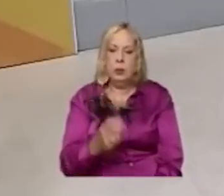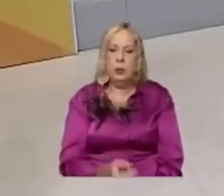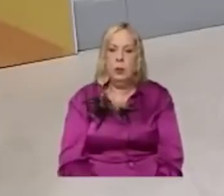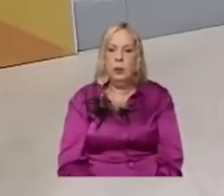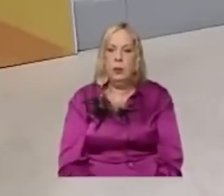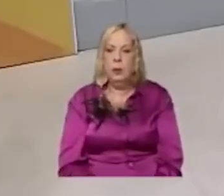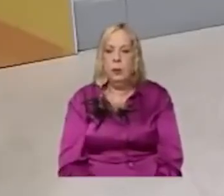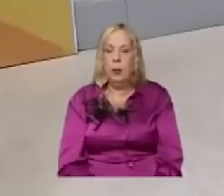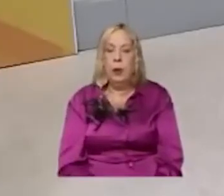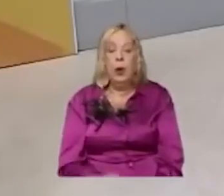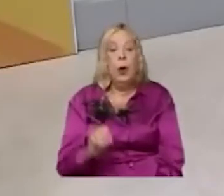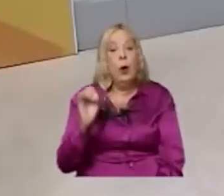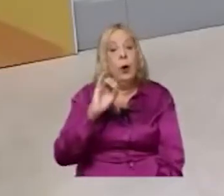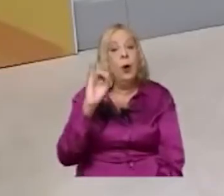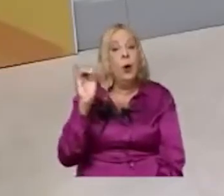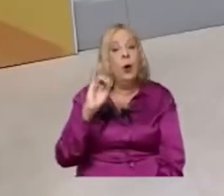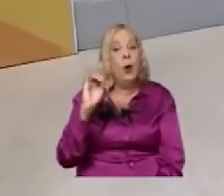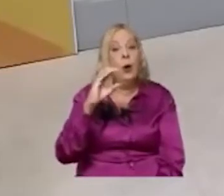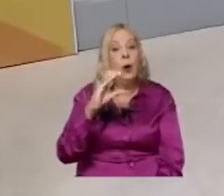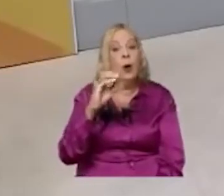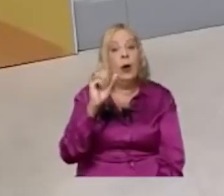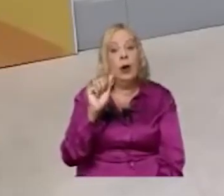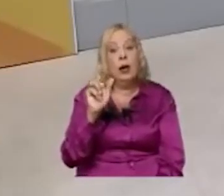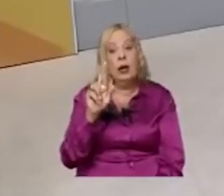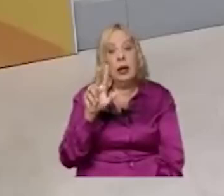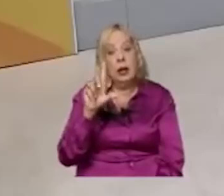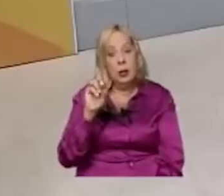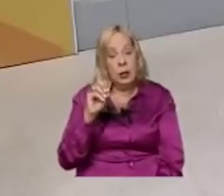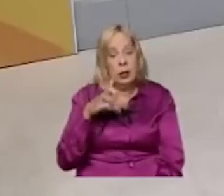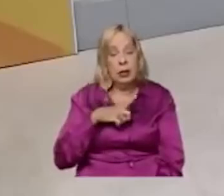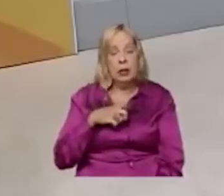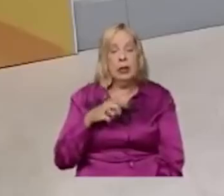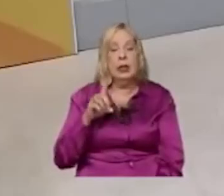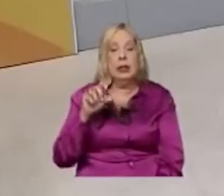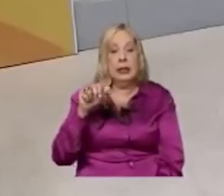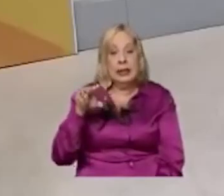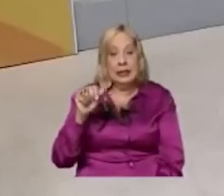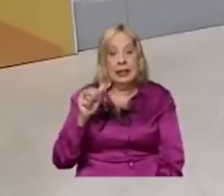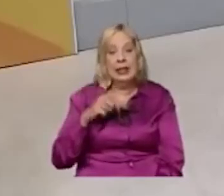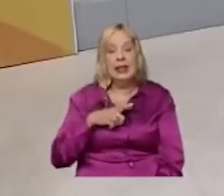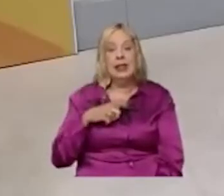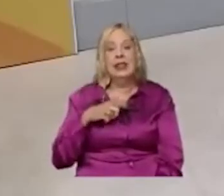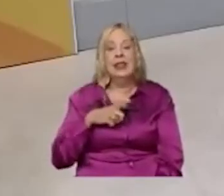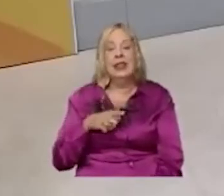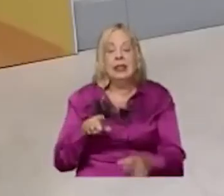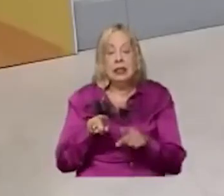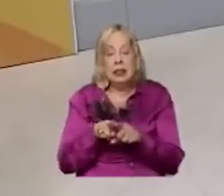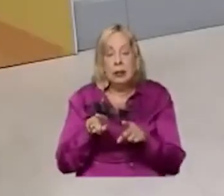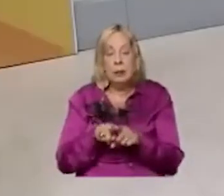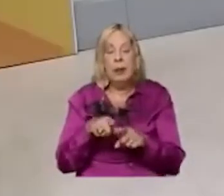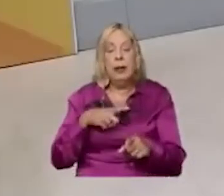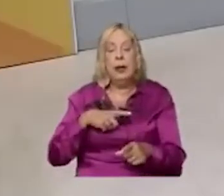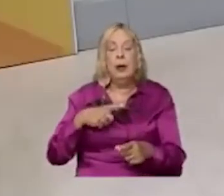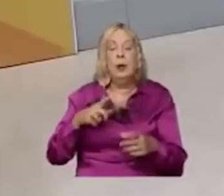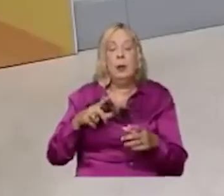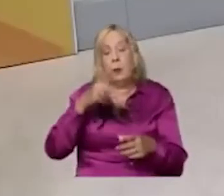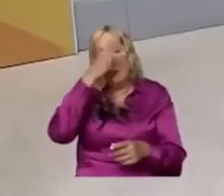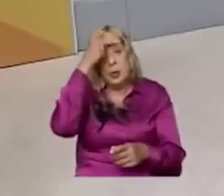45, alô Carlos André, alô Dantas, Natalaia Nova, turma de Malhador, abraço! Marca aí